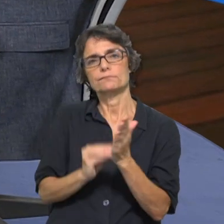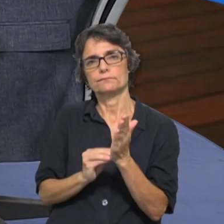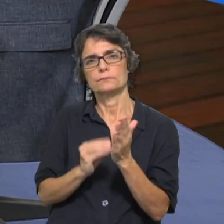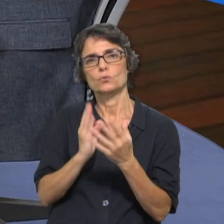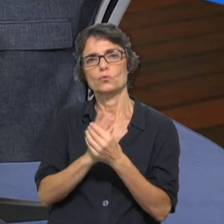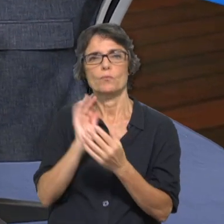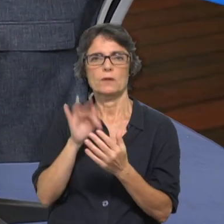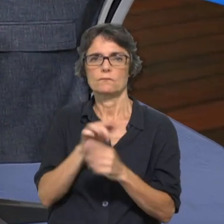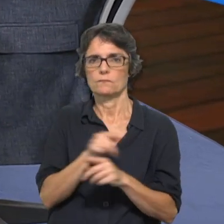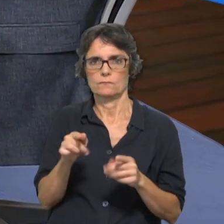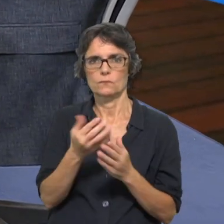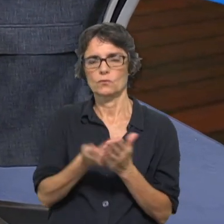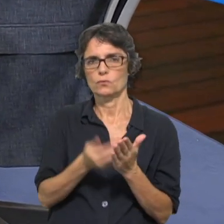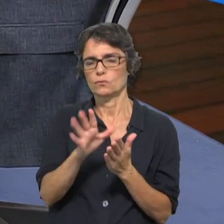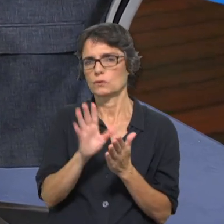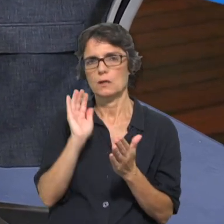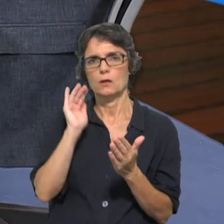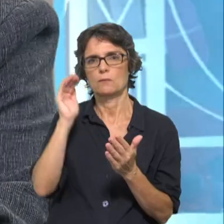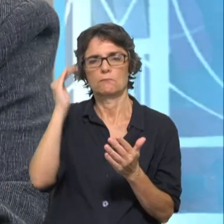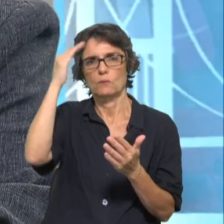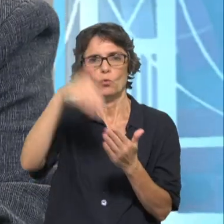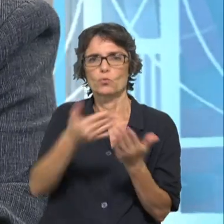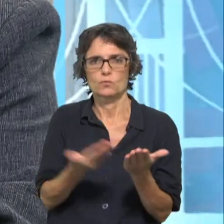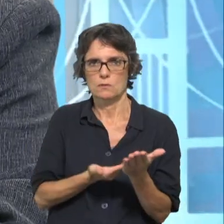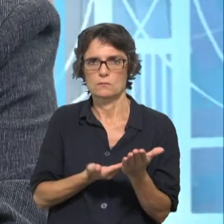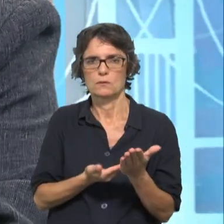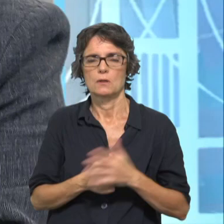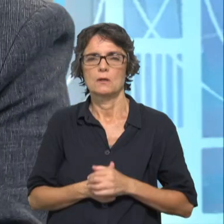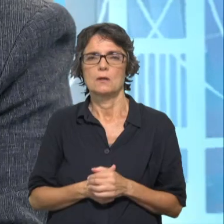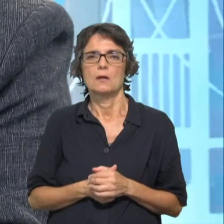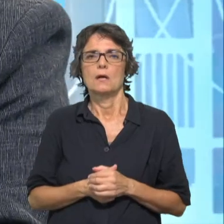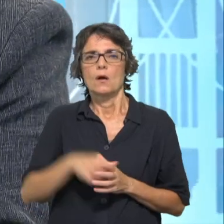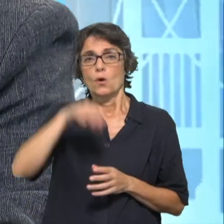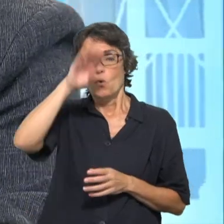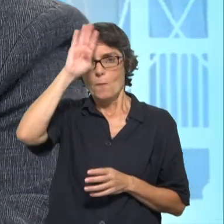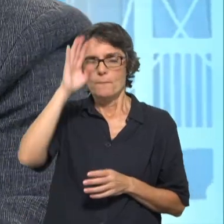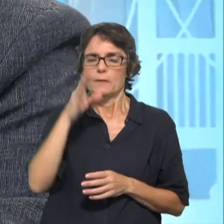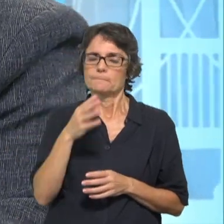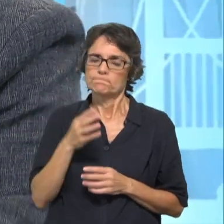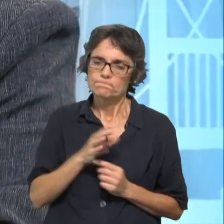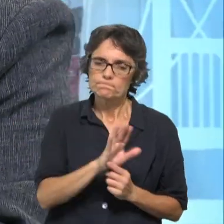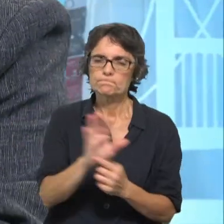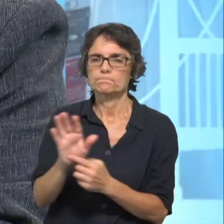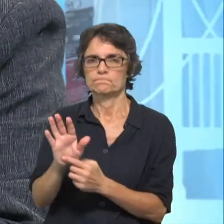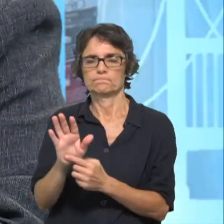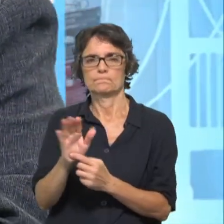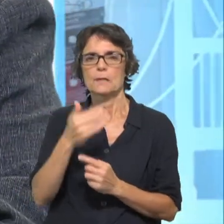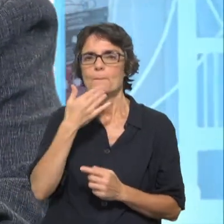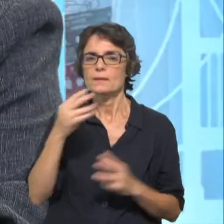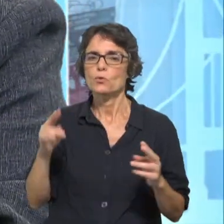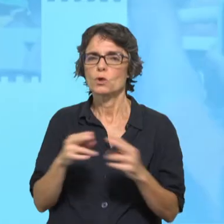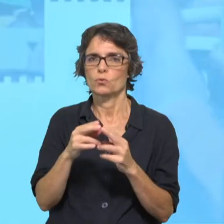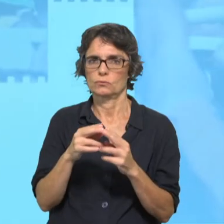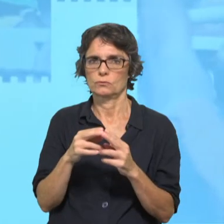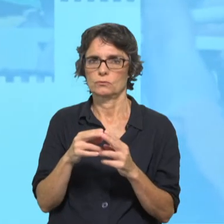mostrar, e a sua equipa com este programa, é que isto não é uma fábrica de documentos. O Sínodo não é uma fábrica de